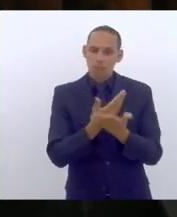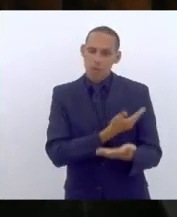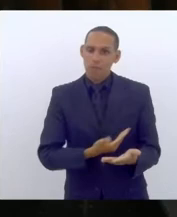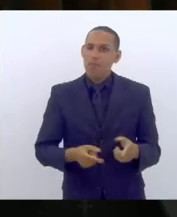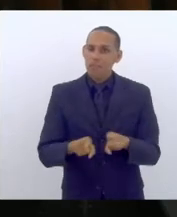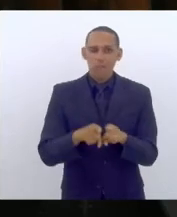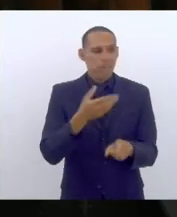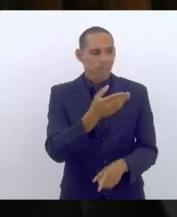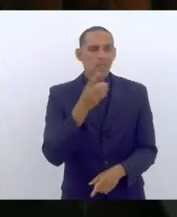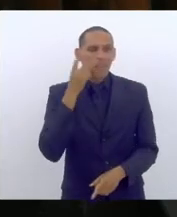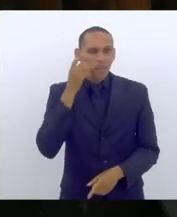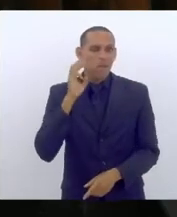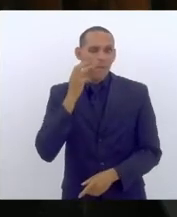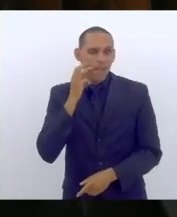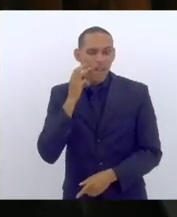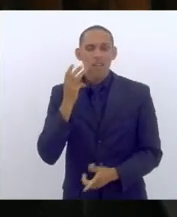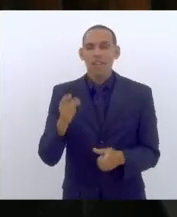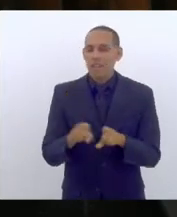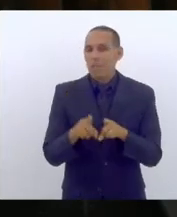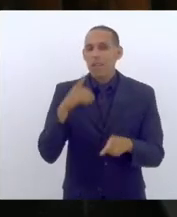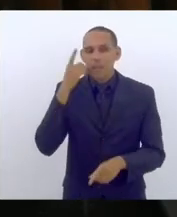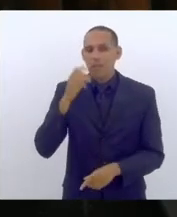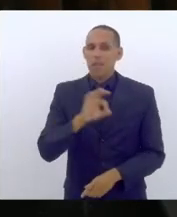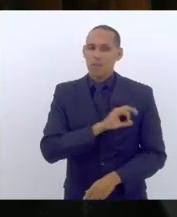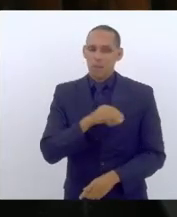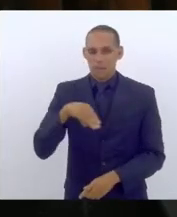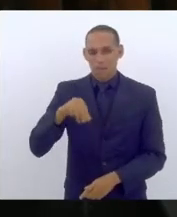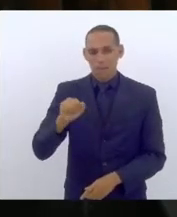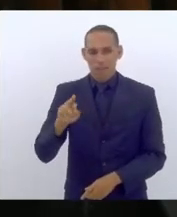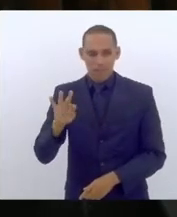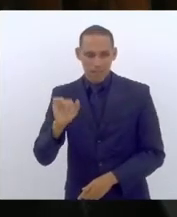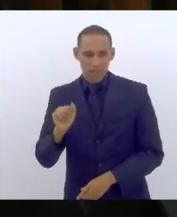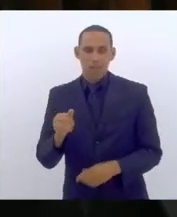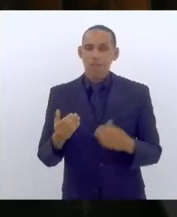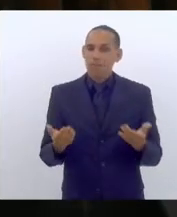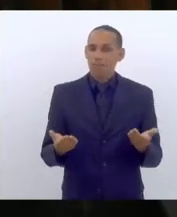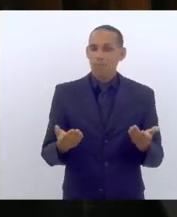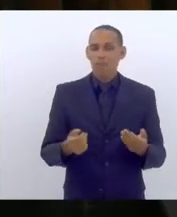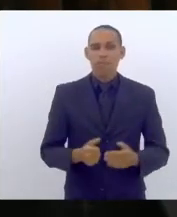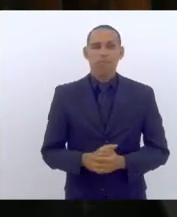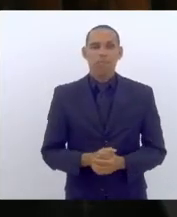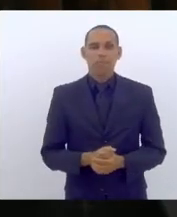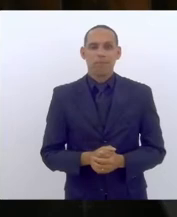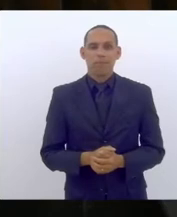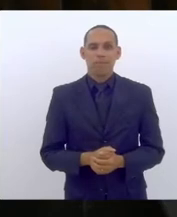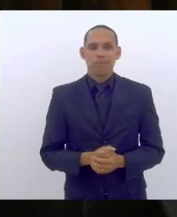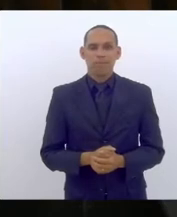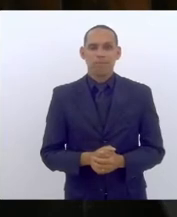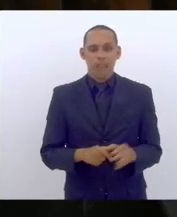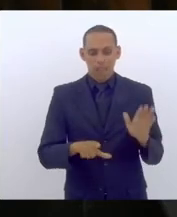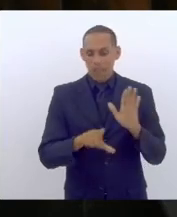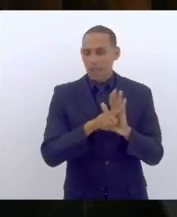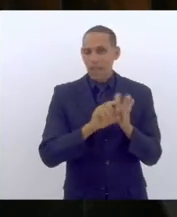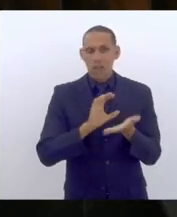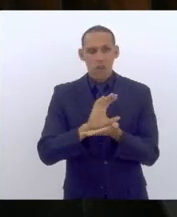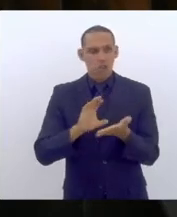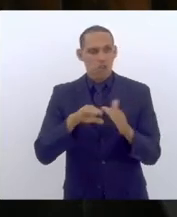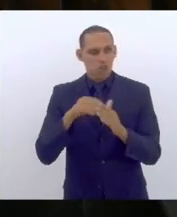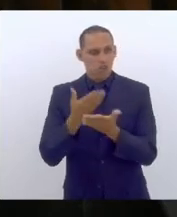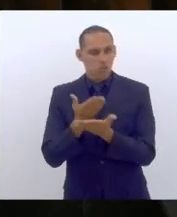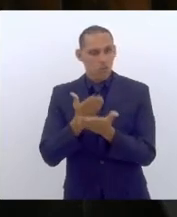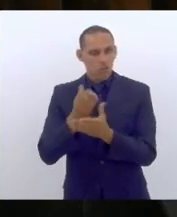tem essa bandeira própria deputada Marta Rocha Então como a lei dos conselhos